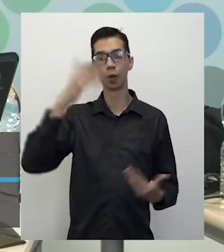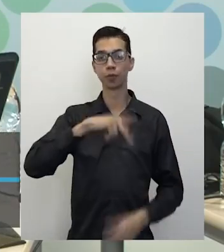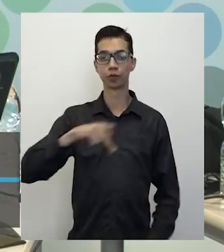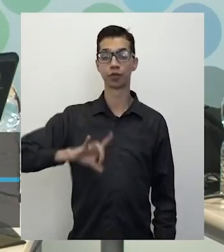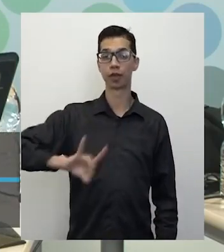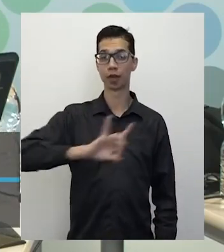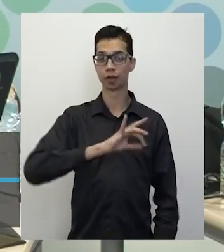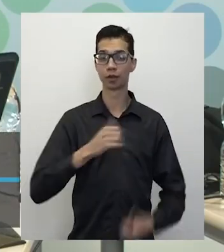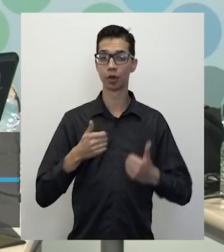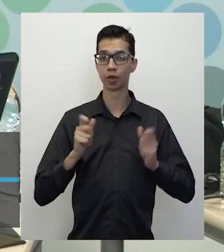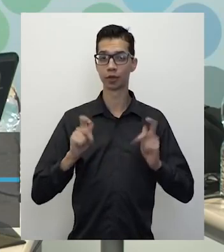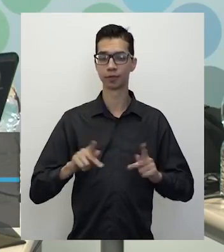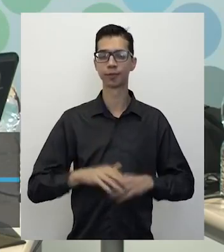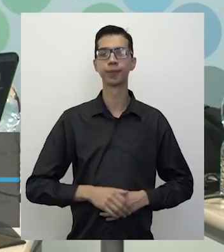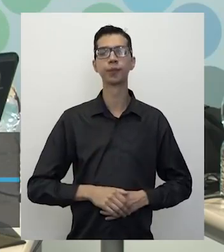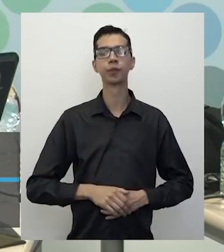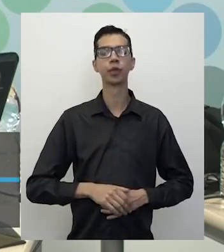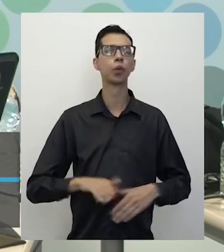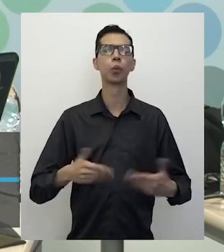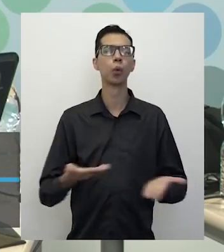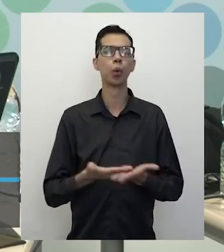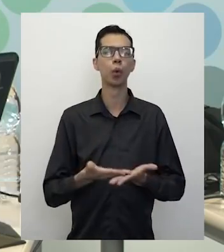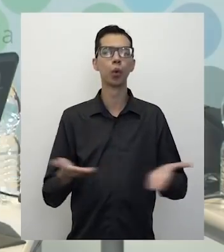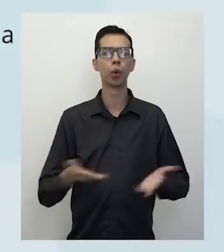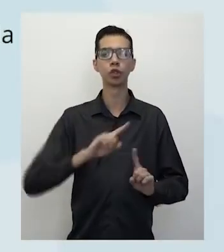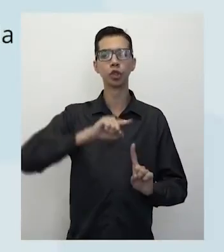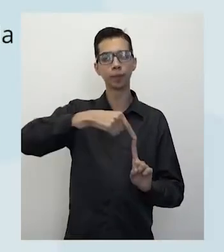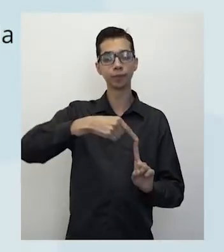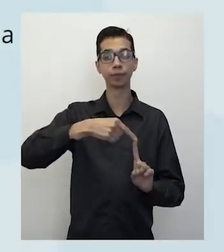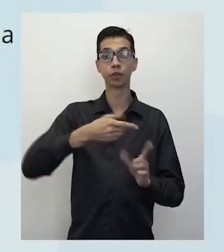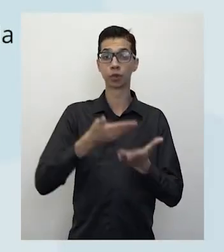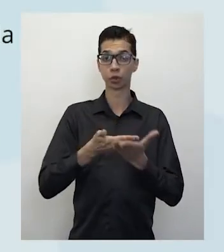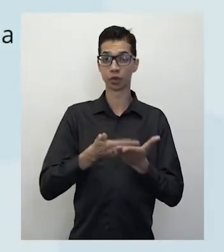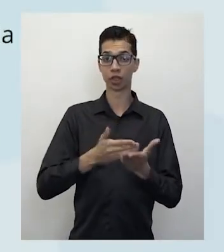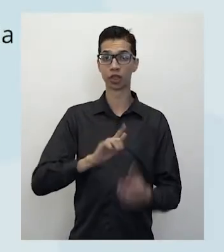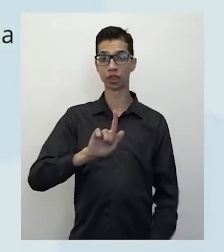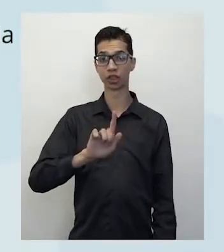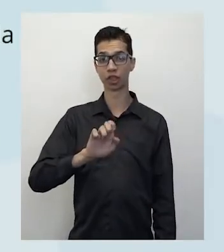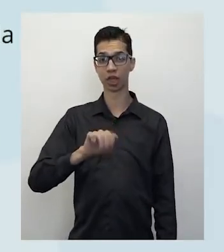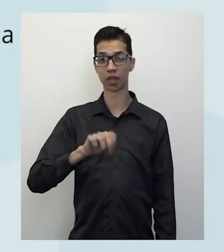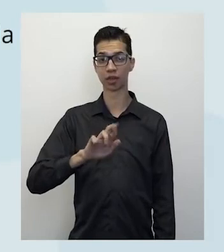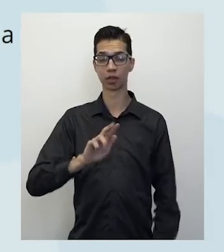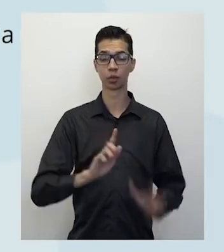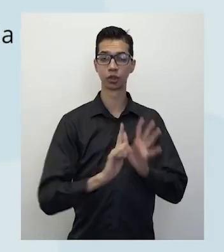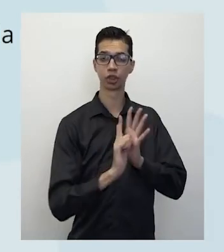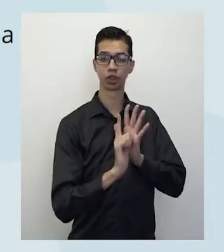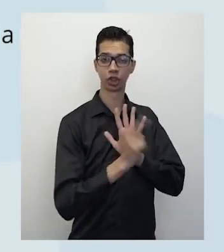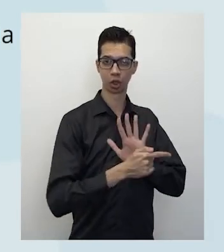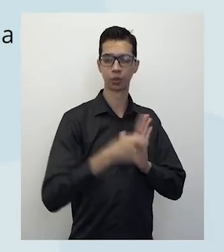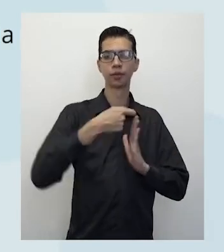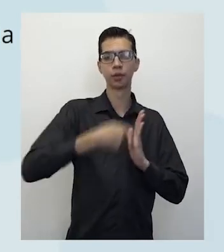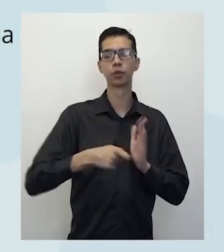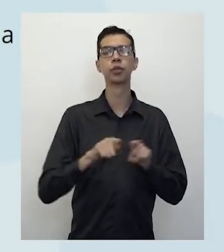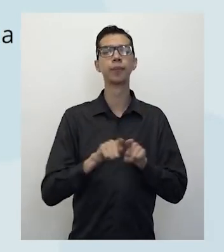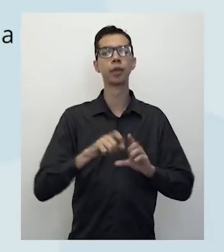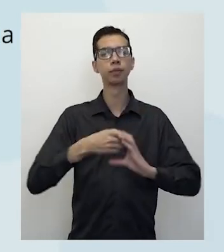Bom, o objetivo da nossa aula de hoje é estudar o gênero textual crônica, características e função social e aprofundar-se